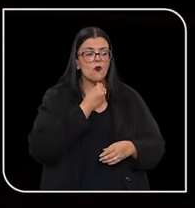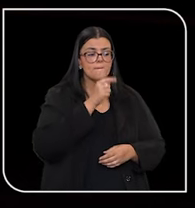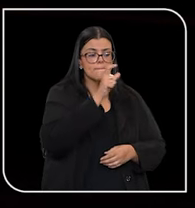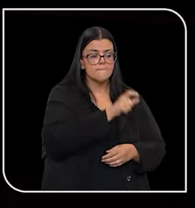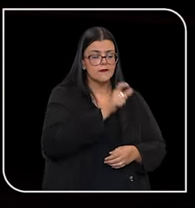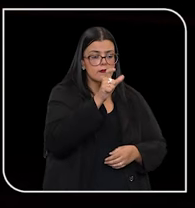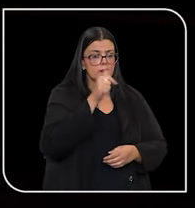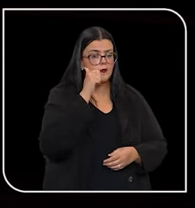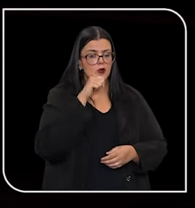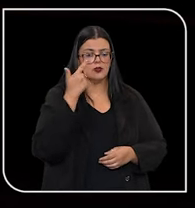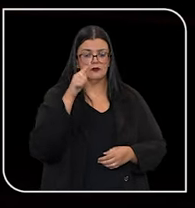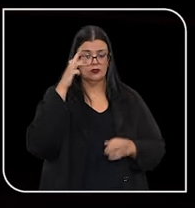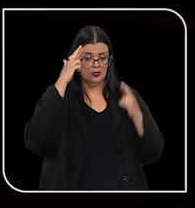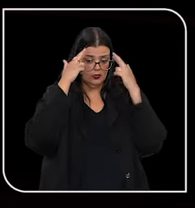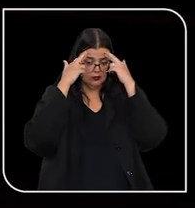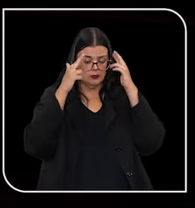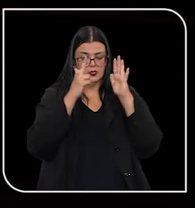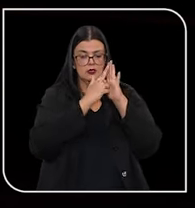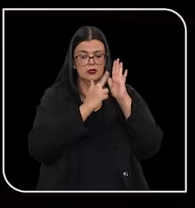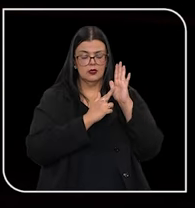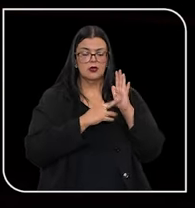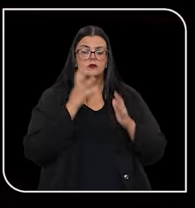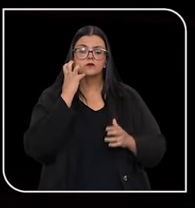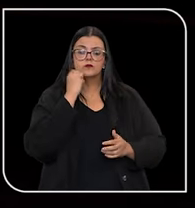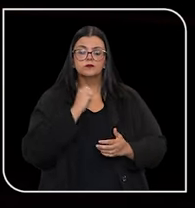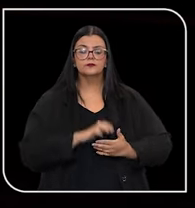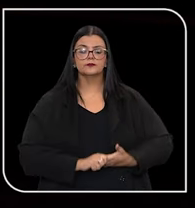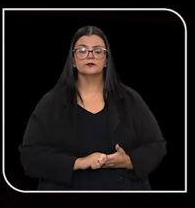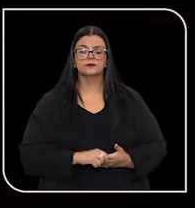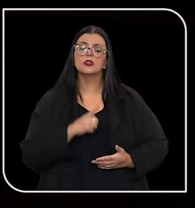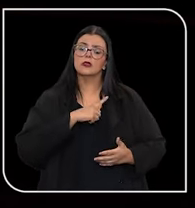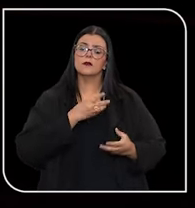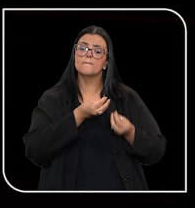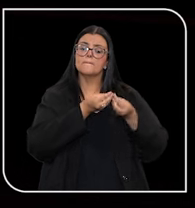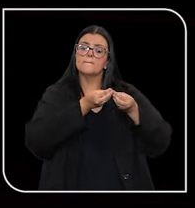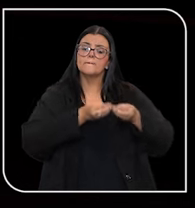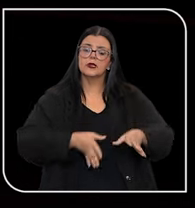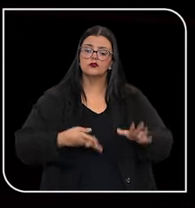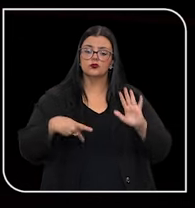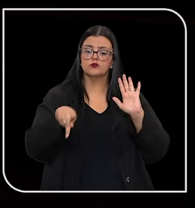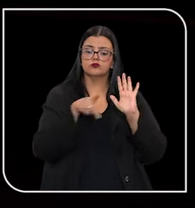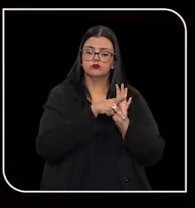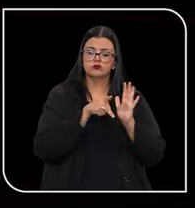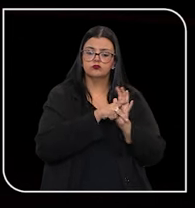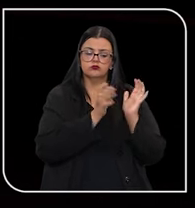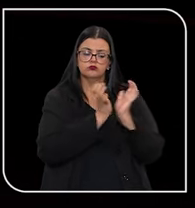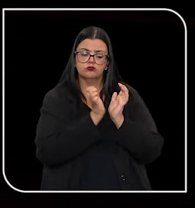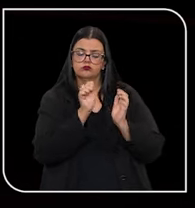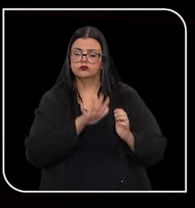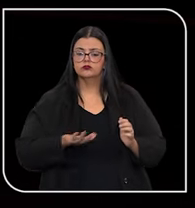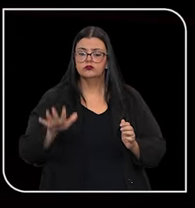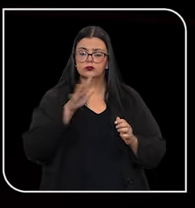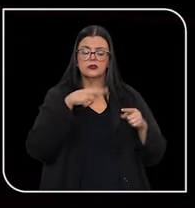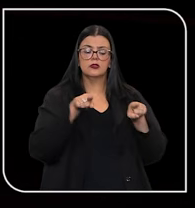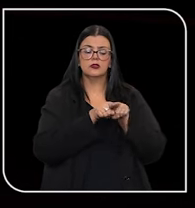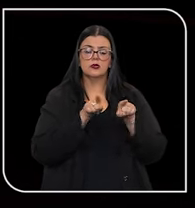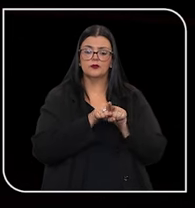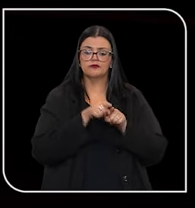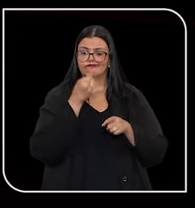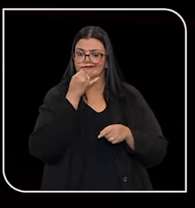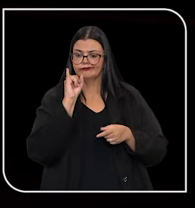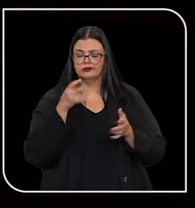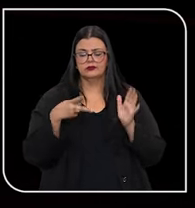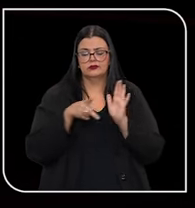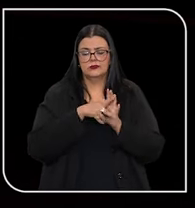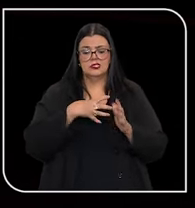brasileira um homem e uma mulher teriam desrespeitado as regras de adoção causando prejuízo ao patrimônio coletivo